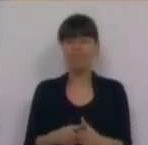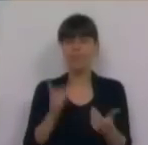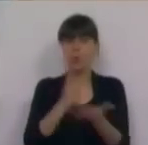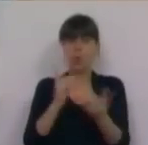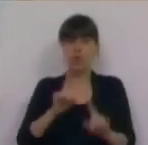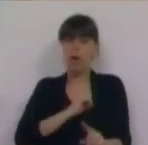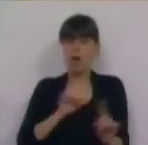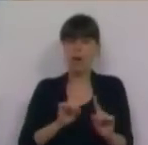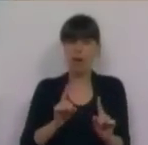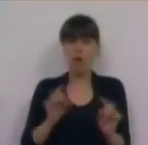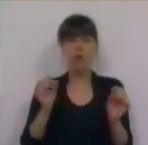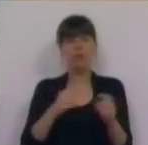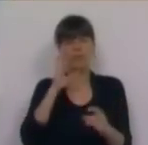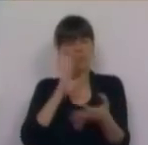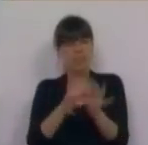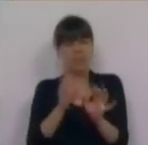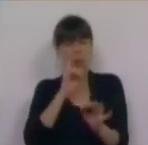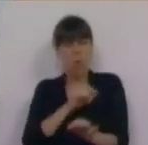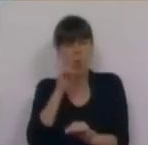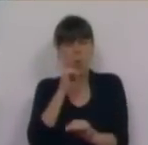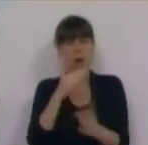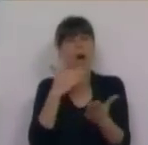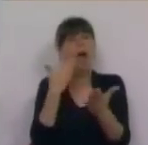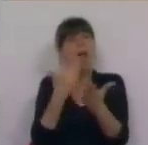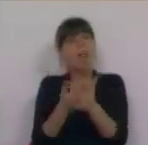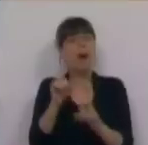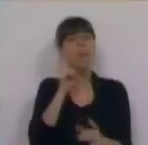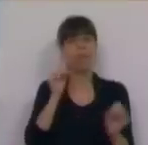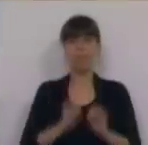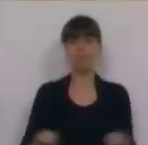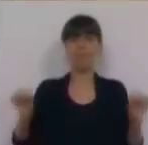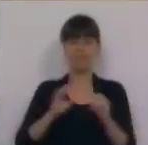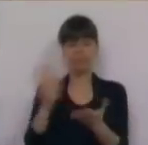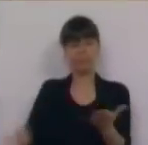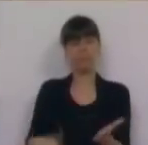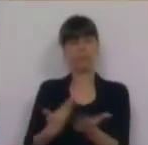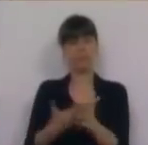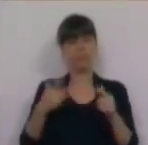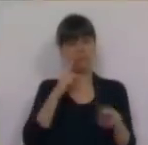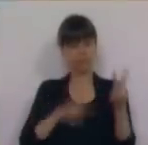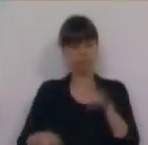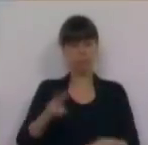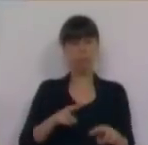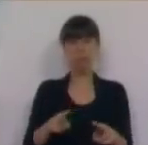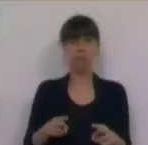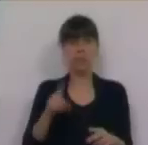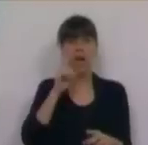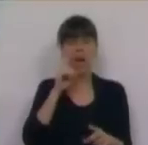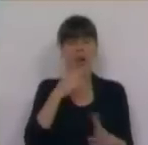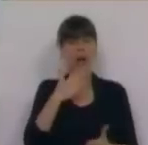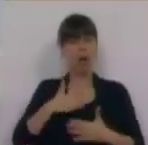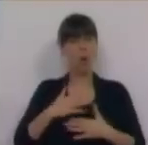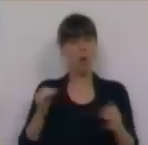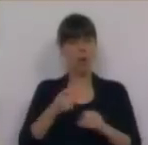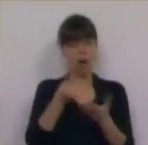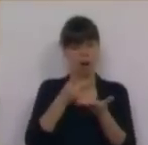as privatizações não têm sentido, como não dão qualquer garantia. As propostas que temos em cima da mesa nem nos garantem